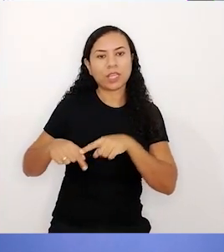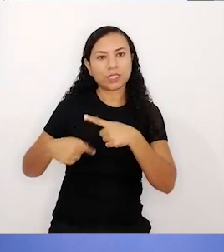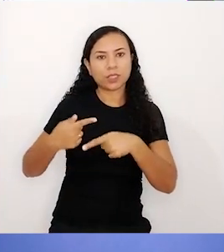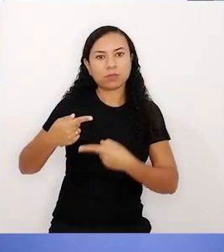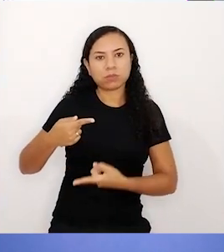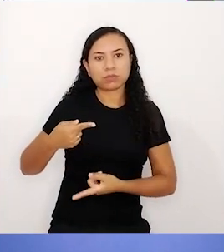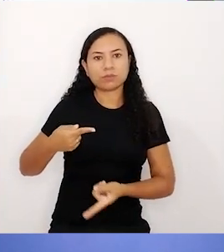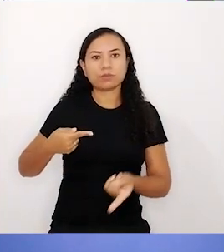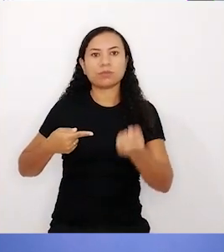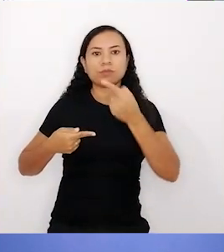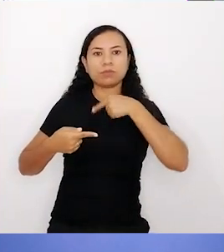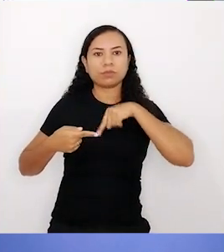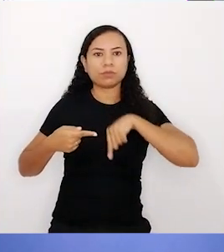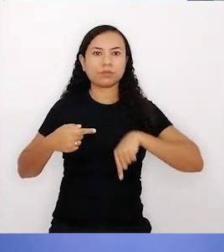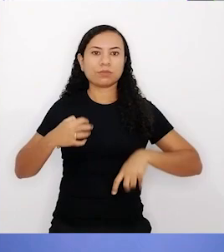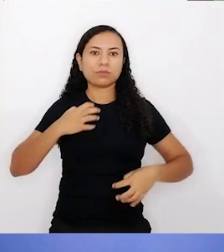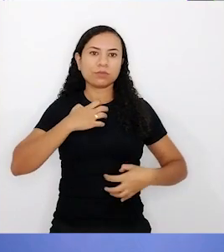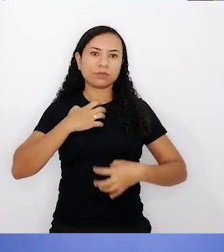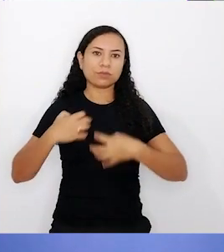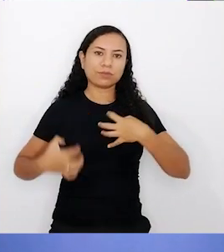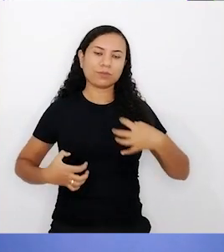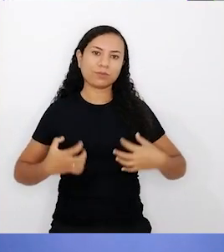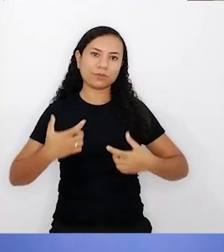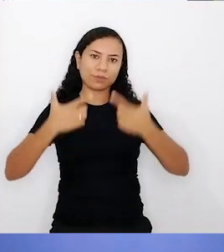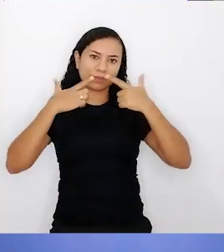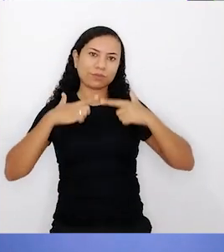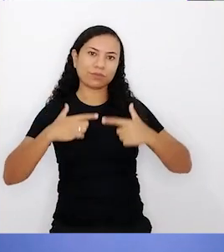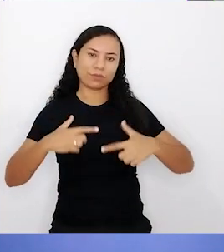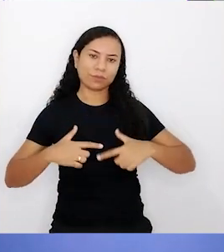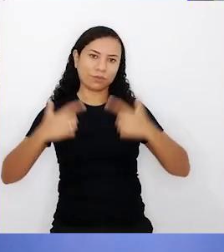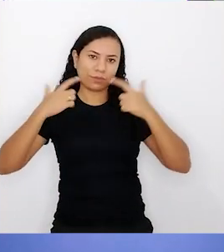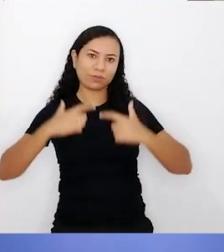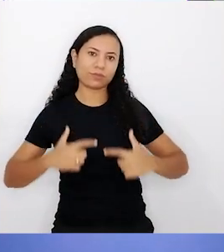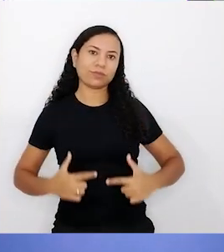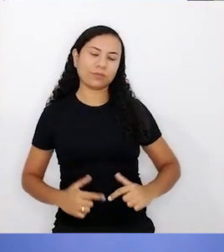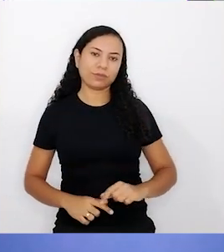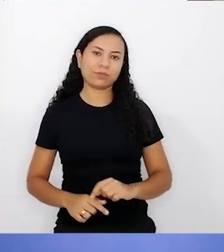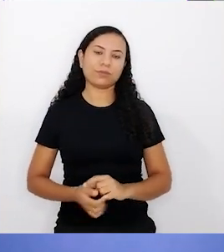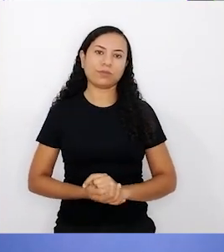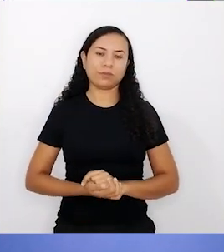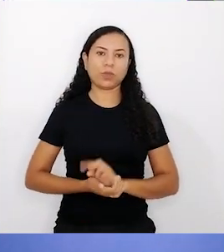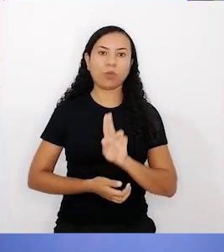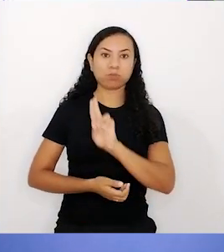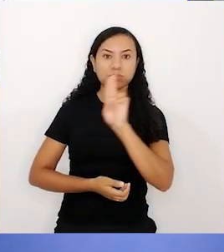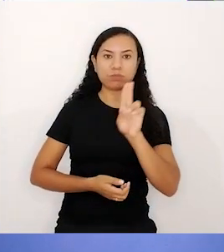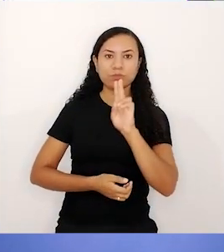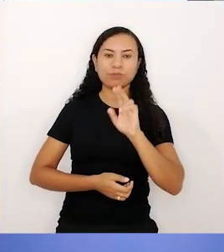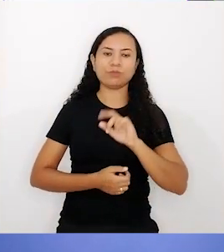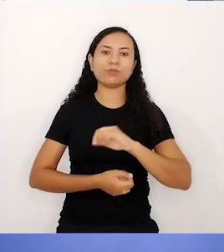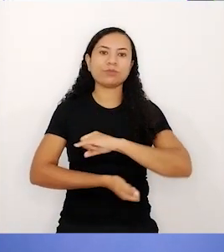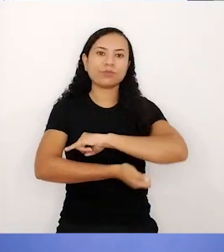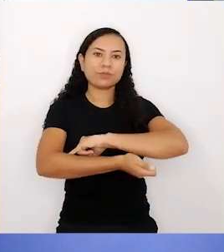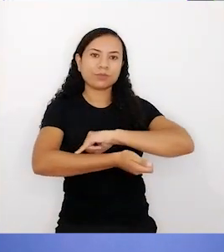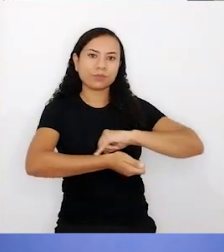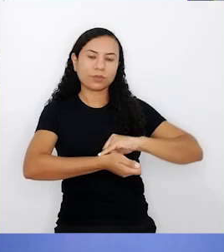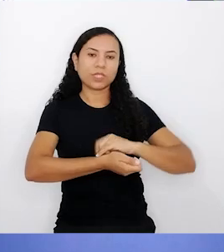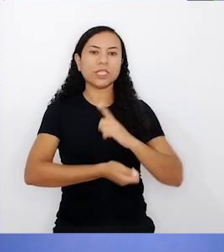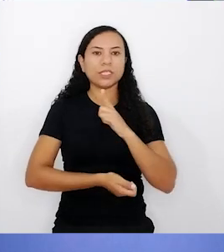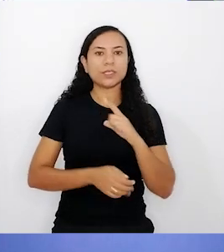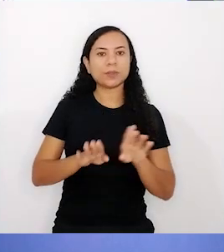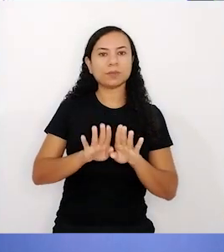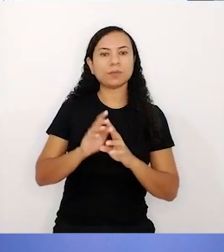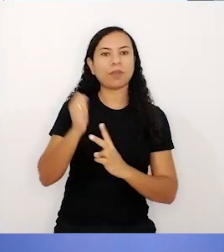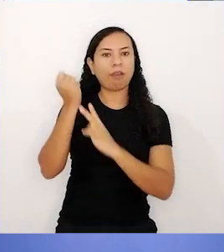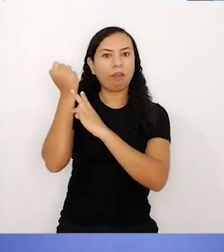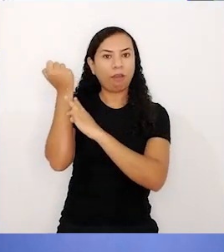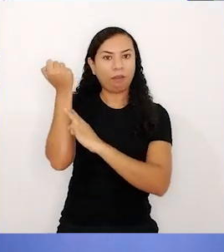redirecionados aos órgãos, ao corpo, através das artérias. As veias